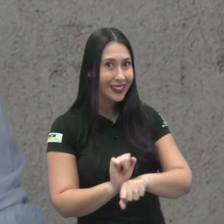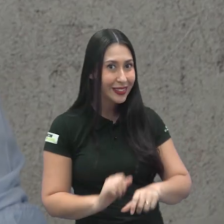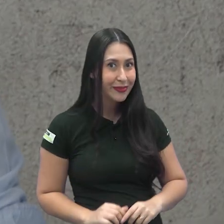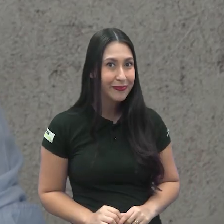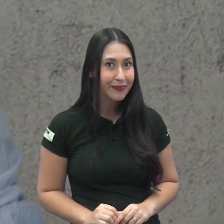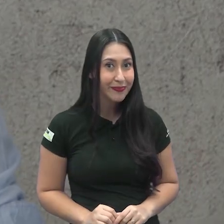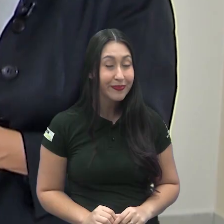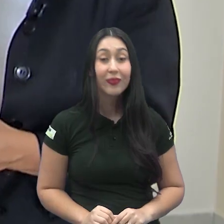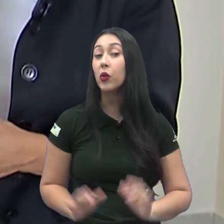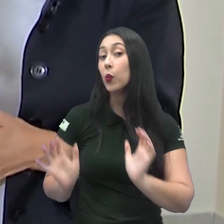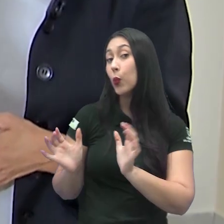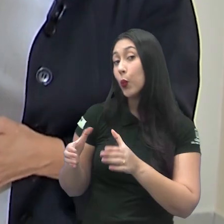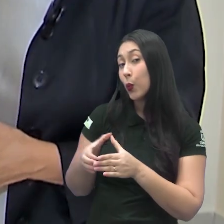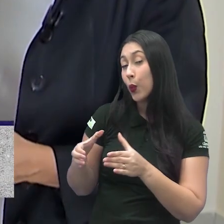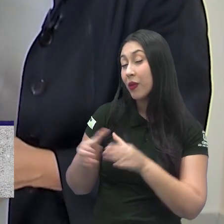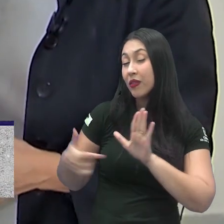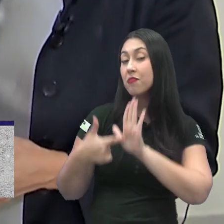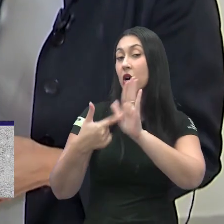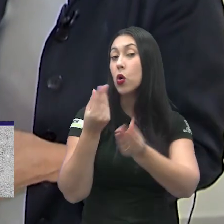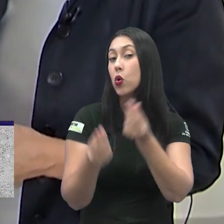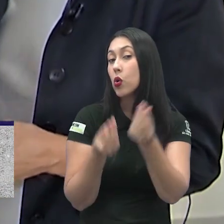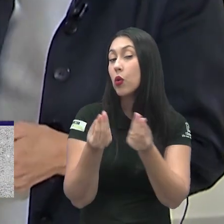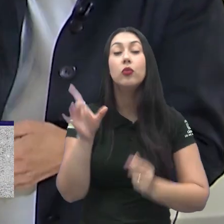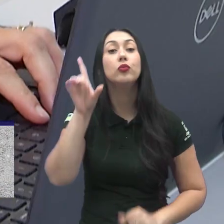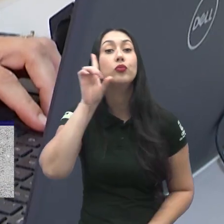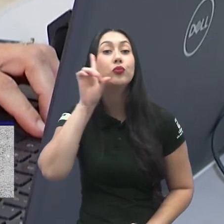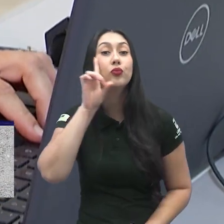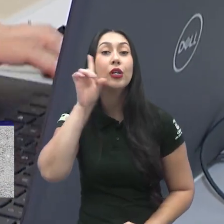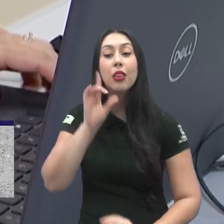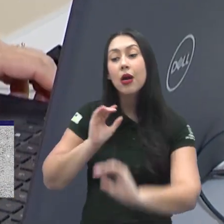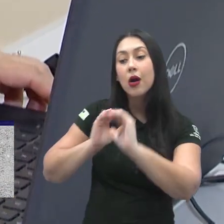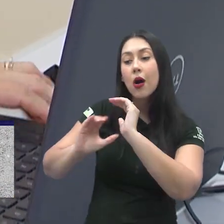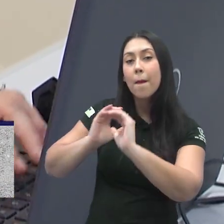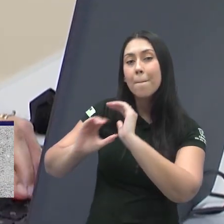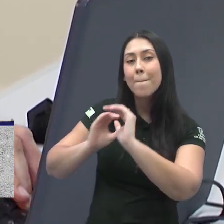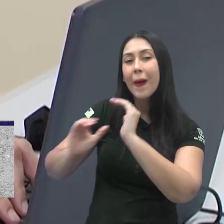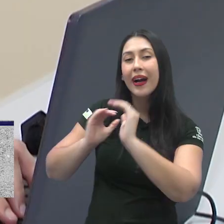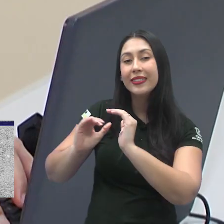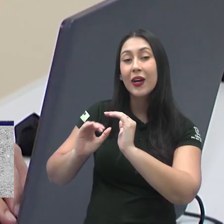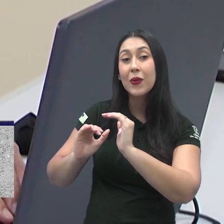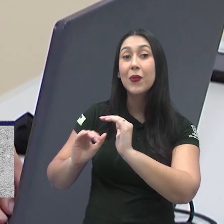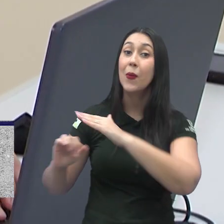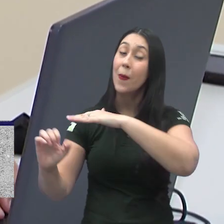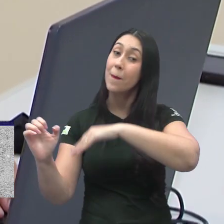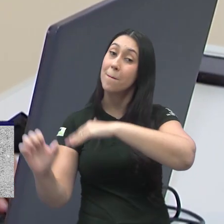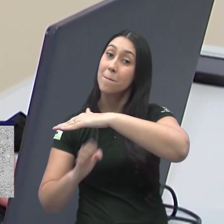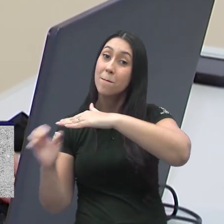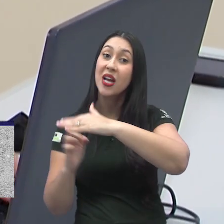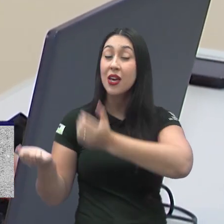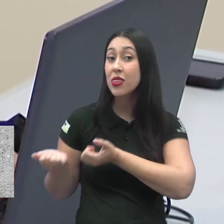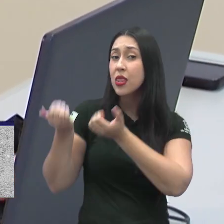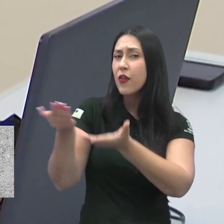daí. Nossa equipe vai mostrar como funciona a comunicação com agentes no exterior, como